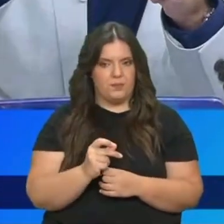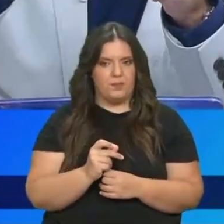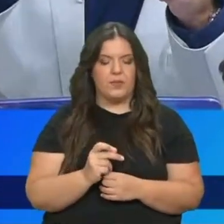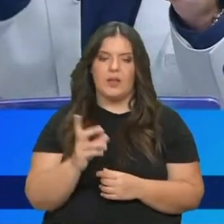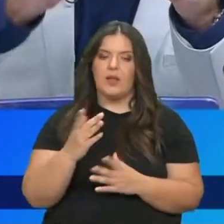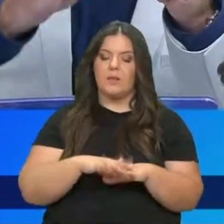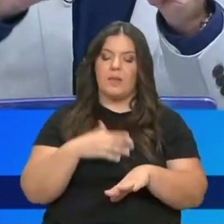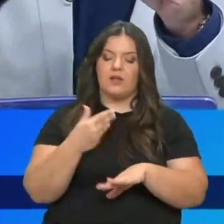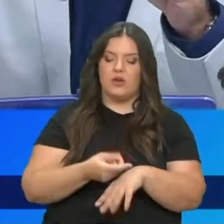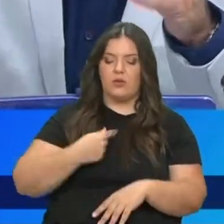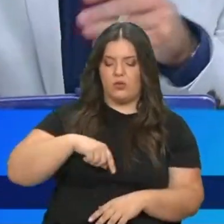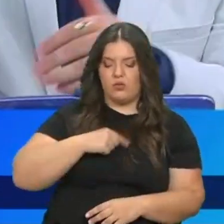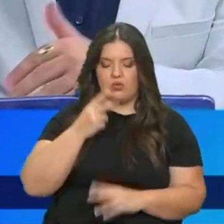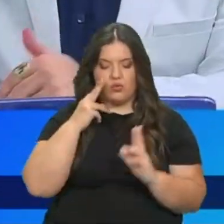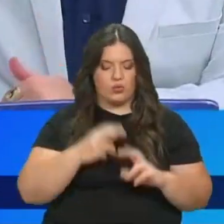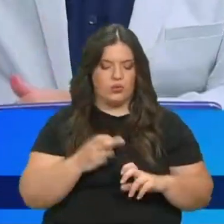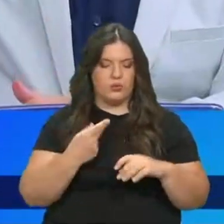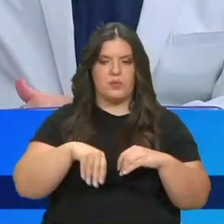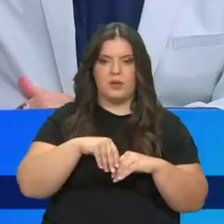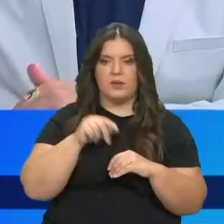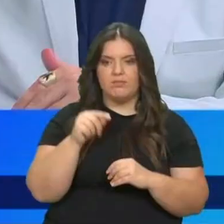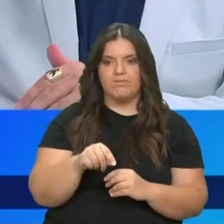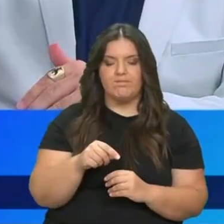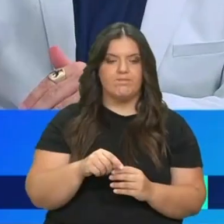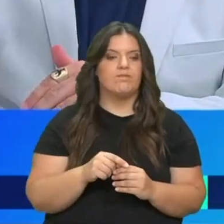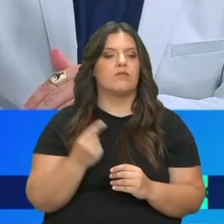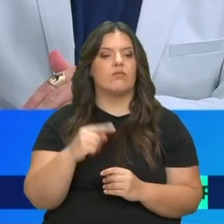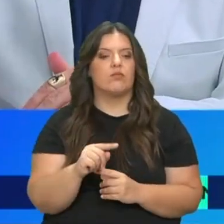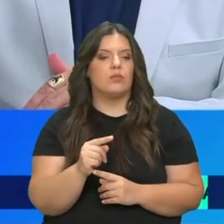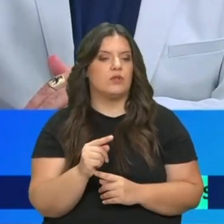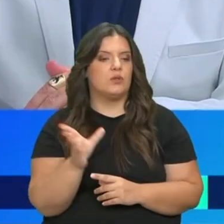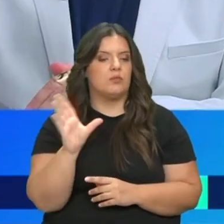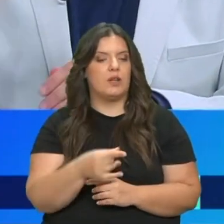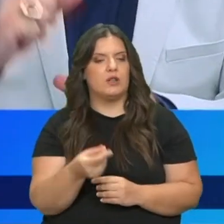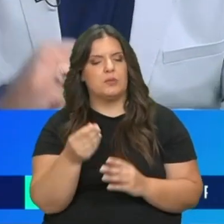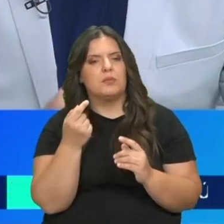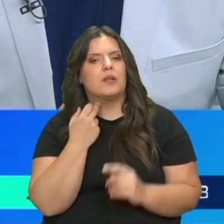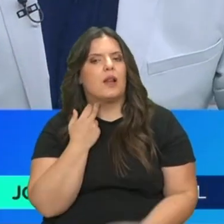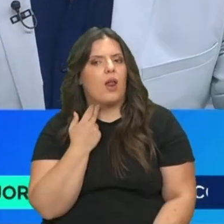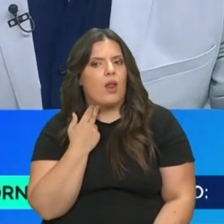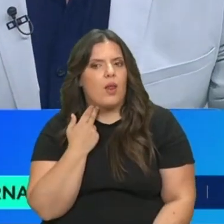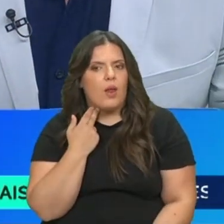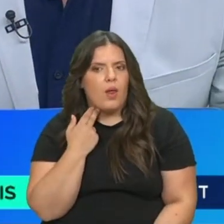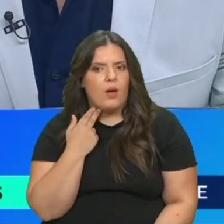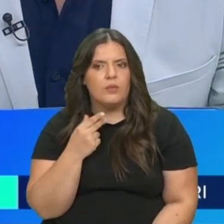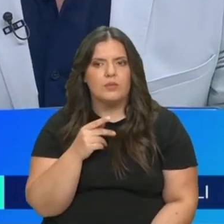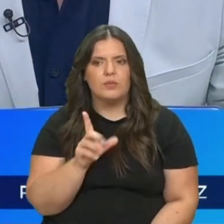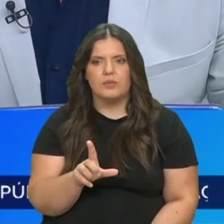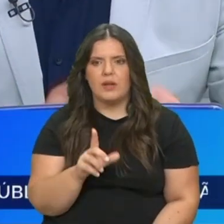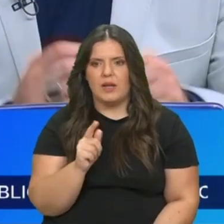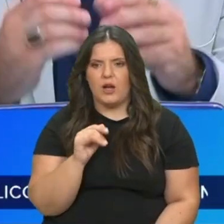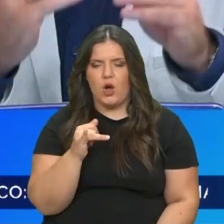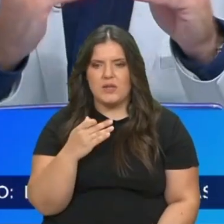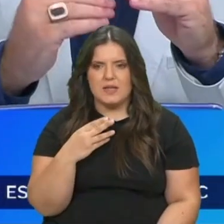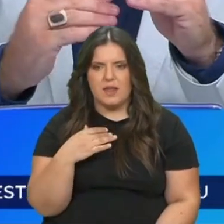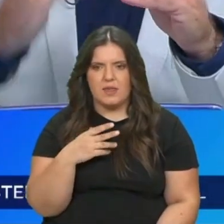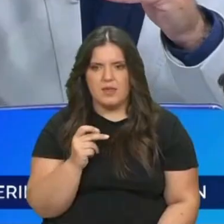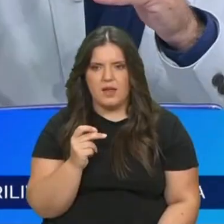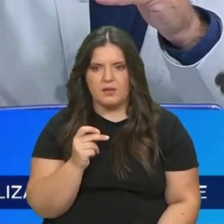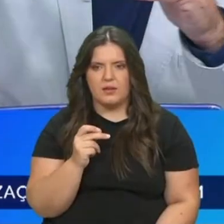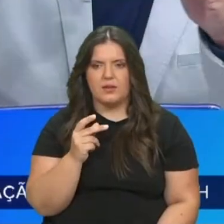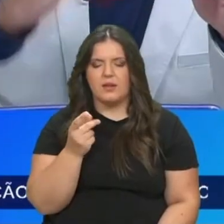mais tarde nós descobrimos que, para além destas bolhas gigantescas, há umas bolhas ligeiramente mais pequenininhas, chamadas bolhas E-Rosita, que são de